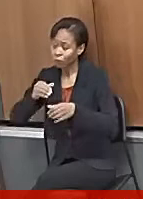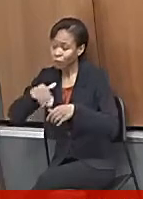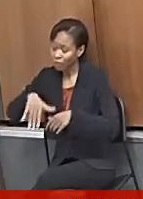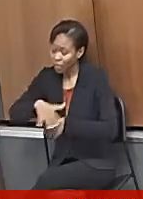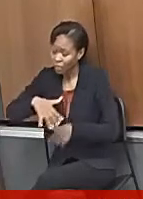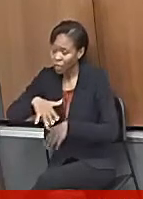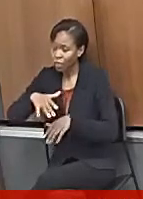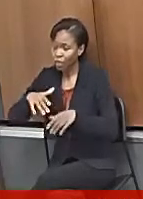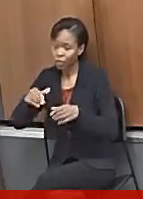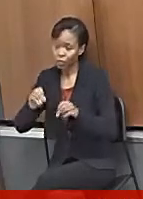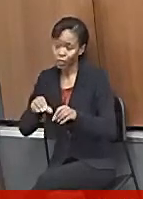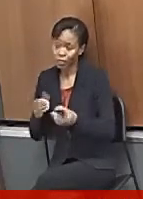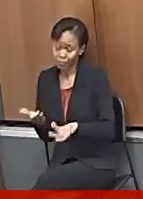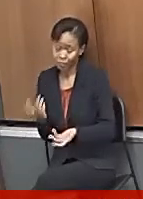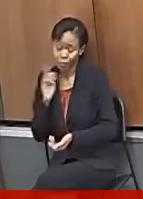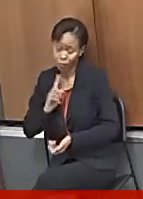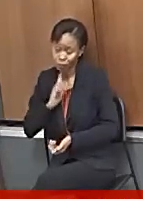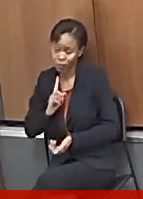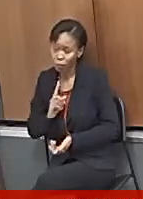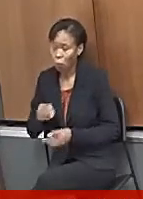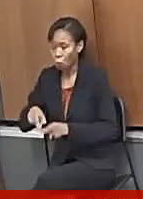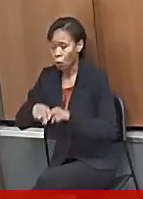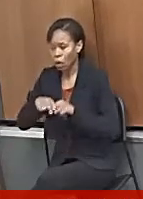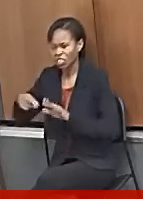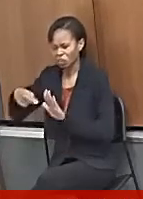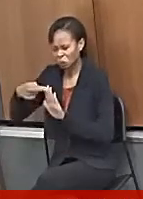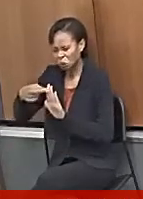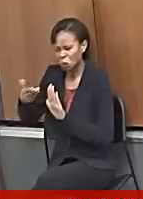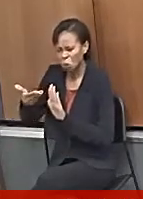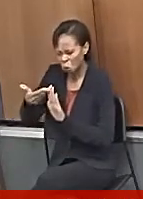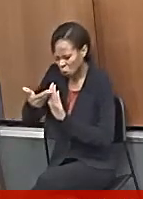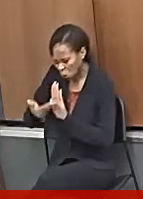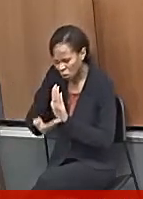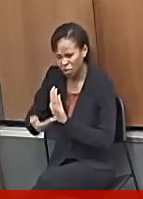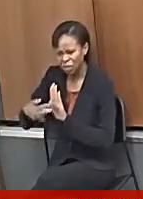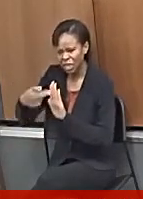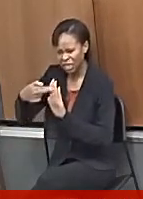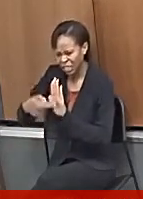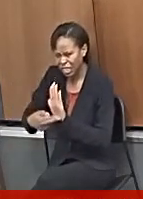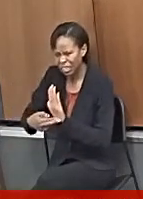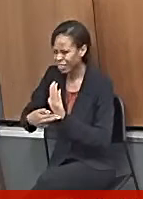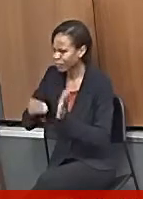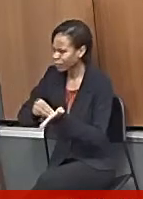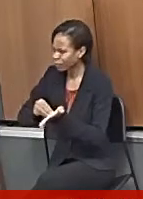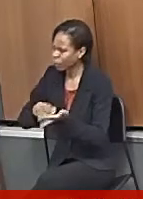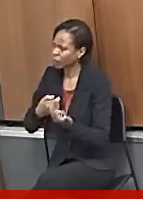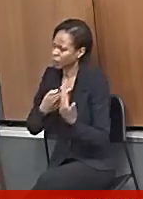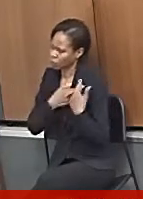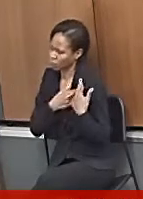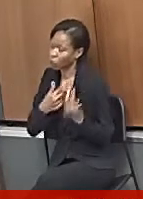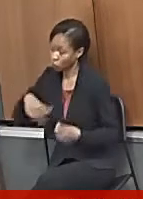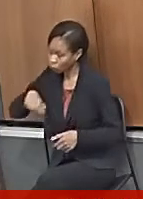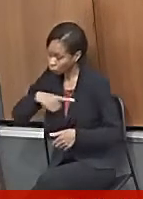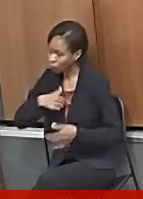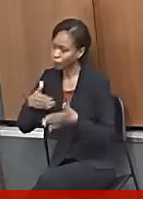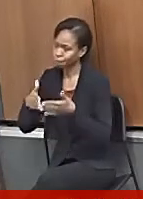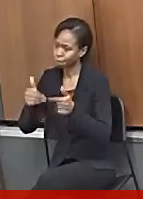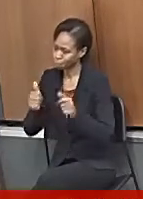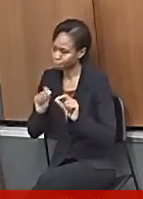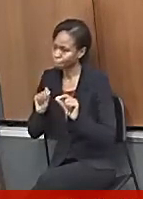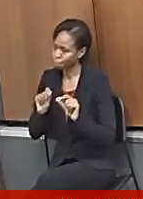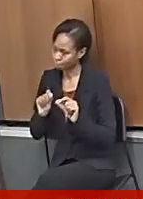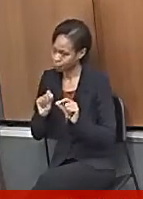tom uma resolução totalmente irresponsável então nós também pedimos também que